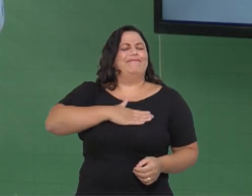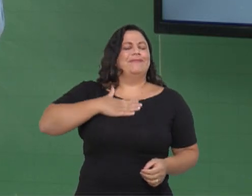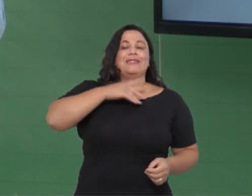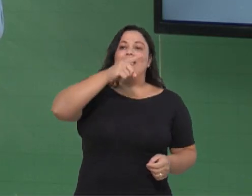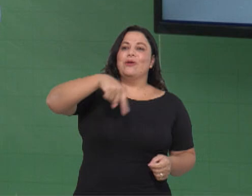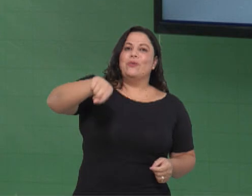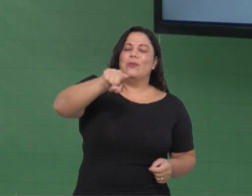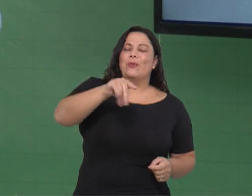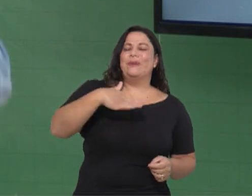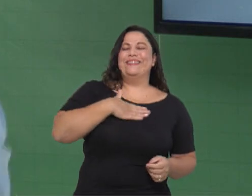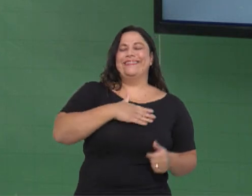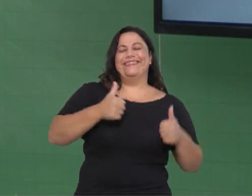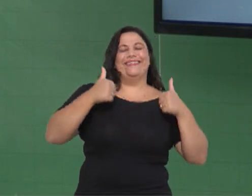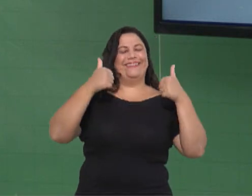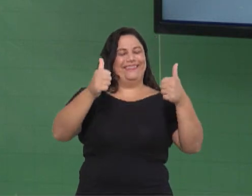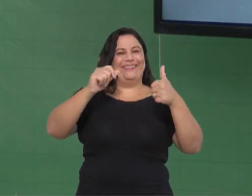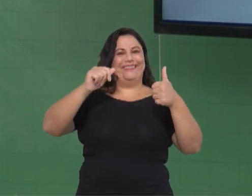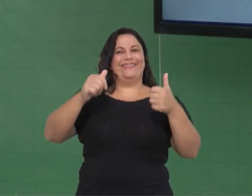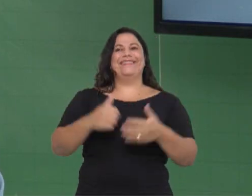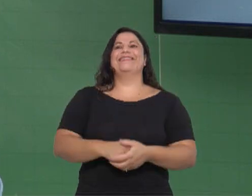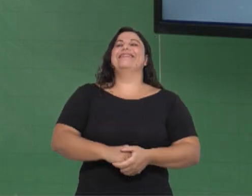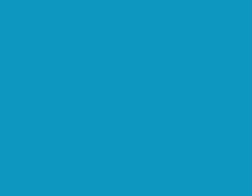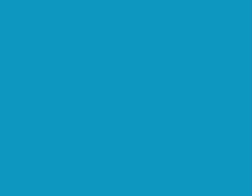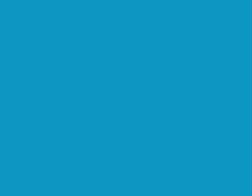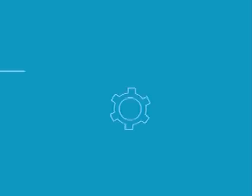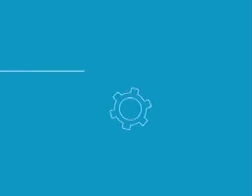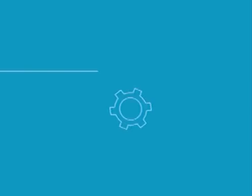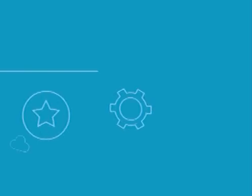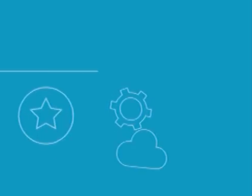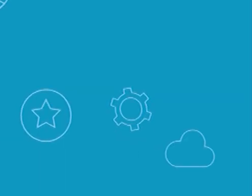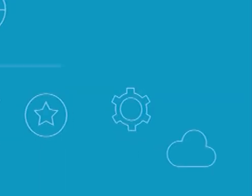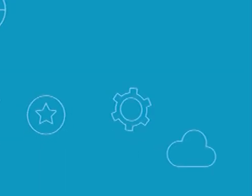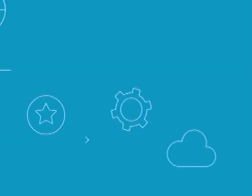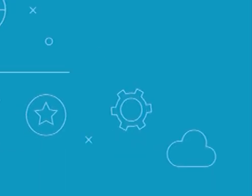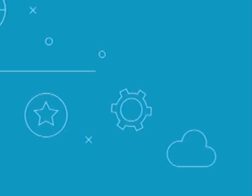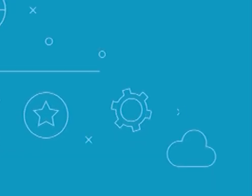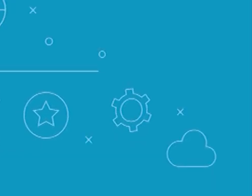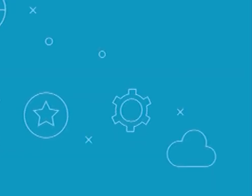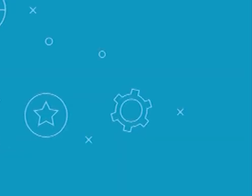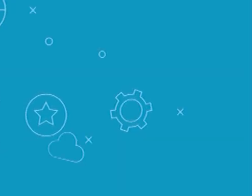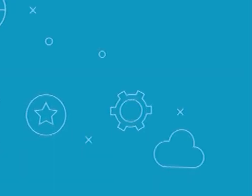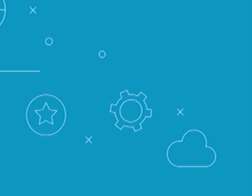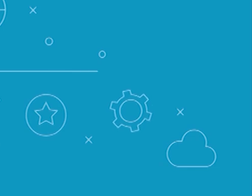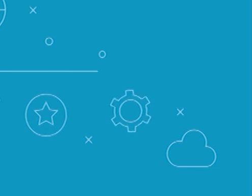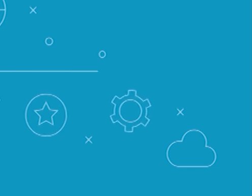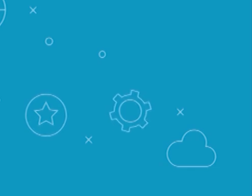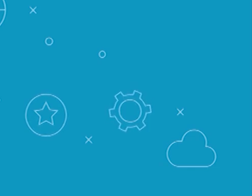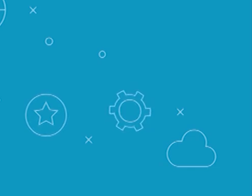e até a próxima!